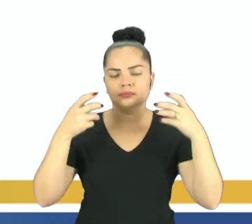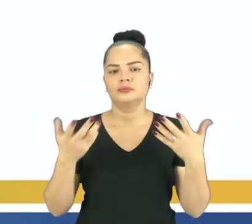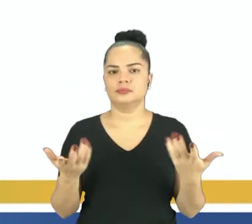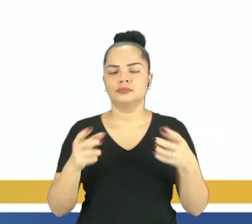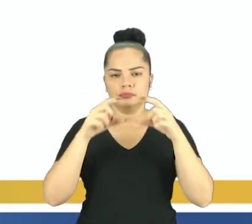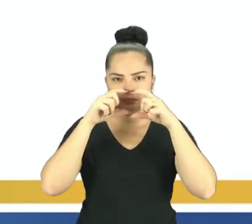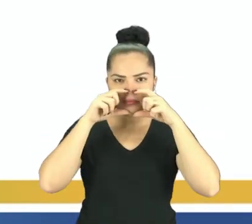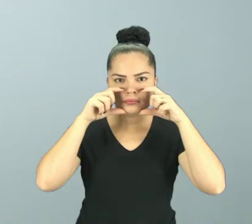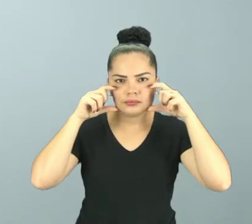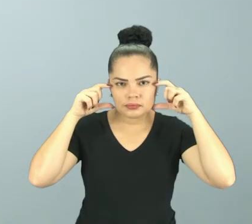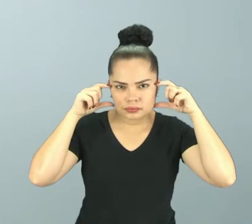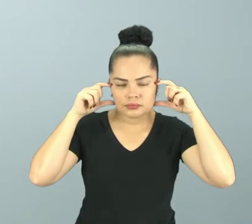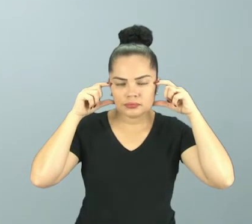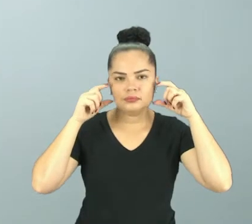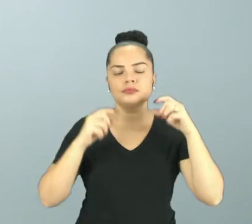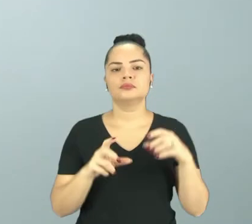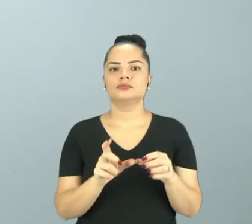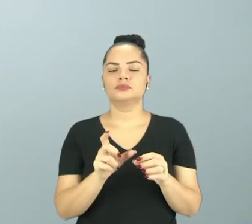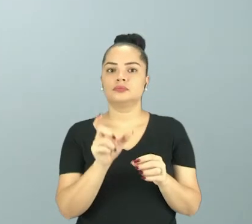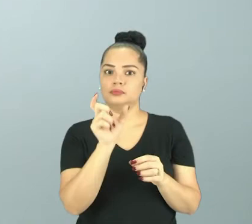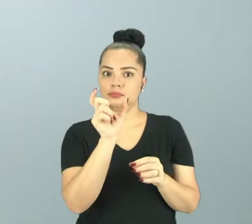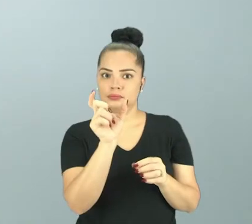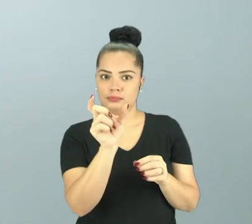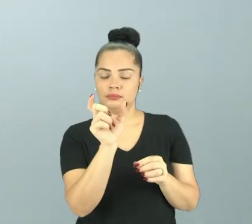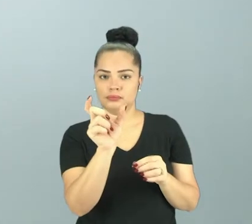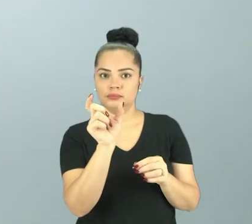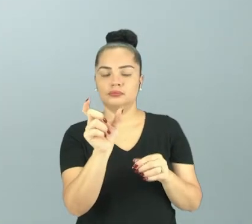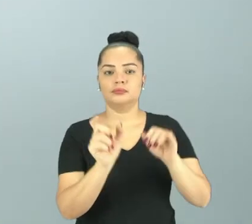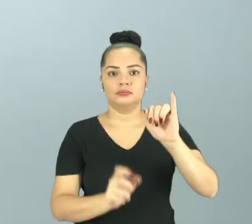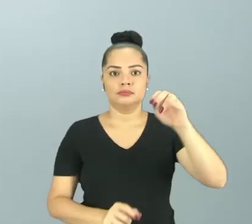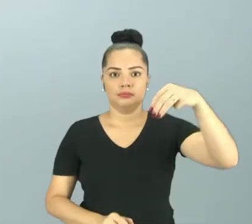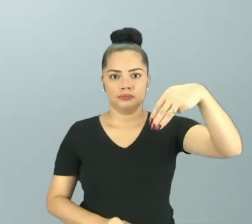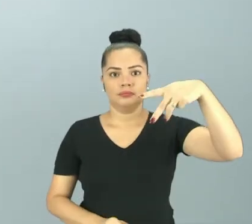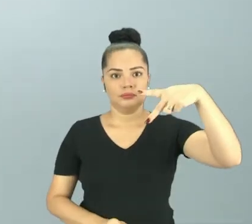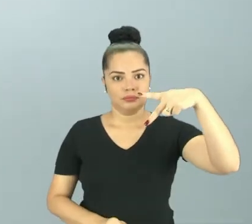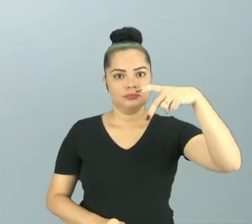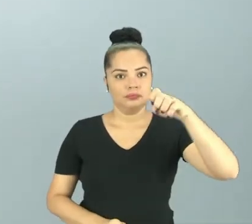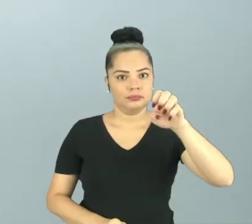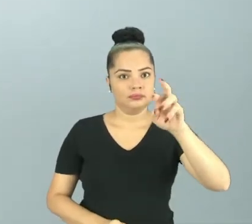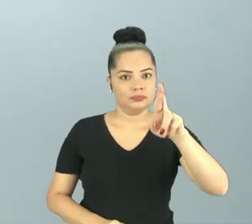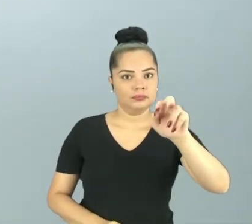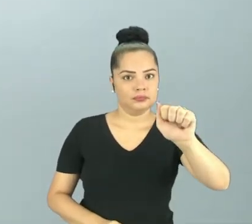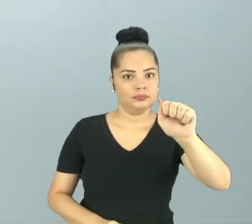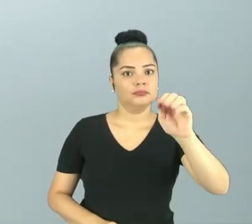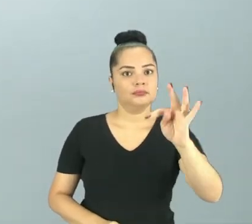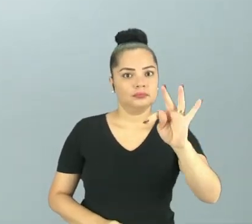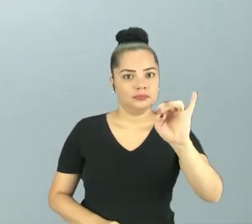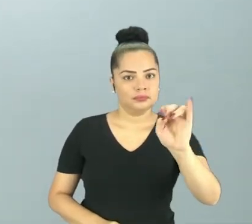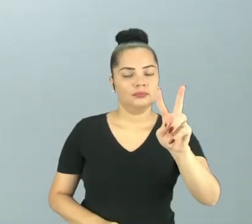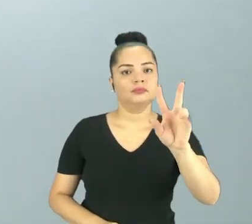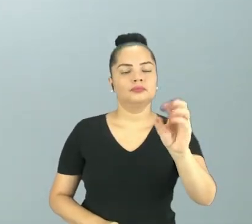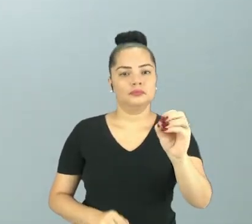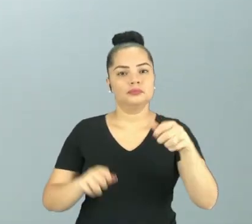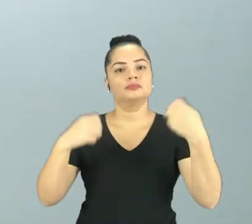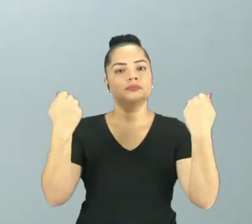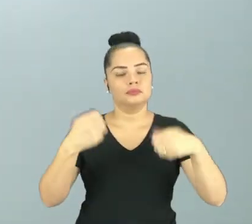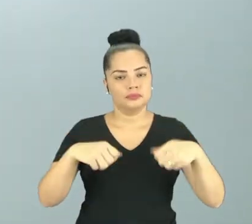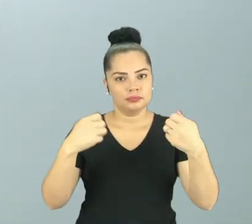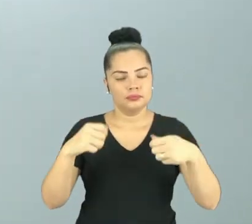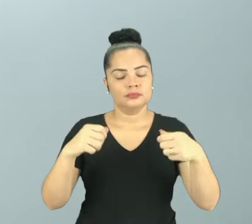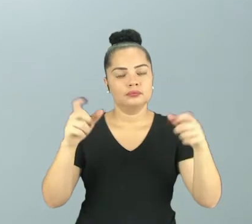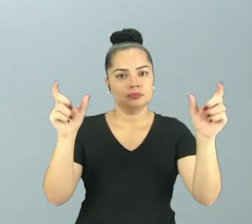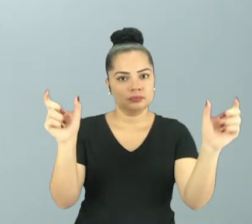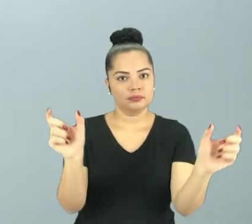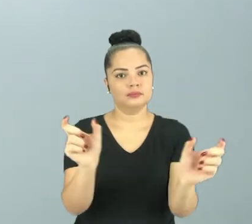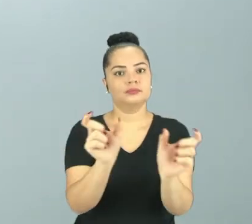pessoal, os imperativos na forma negativa, nós formamos usando o auxiliar do simple present na forma negativa,